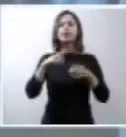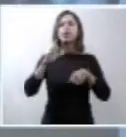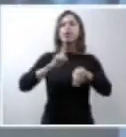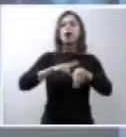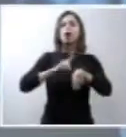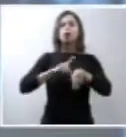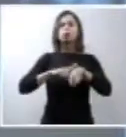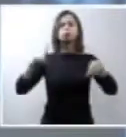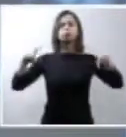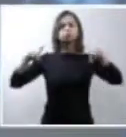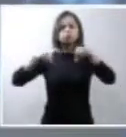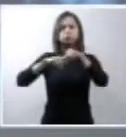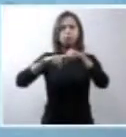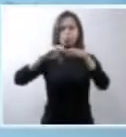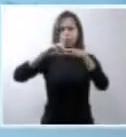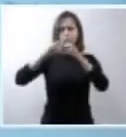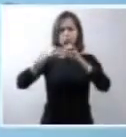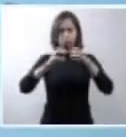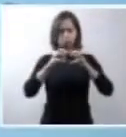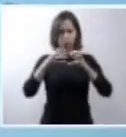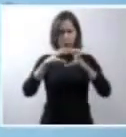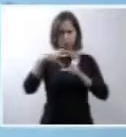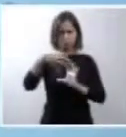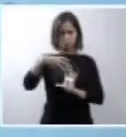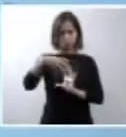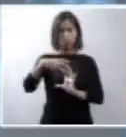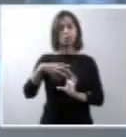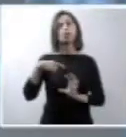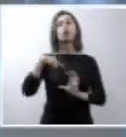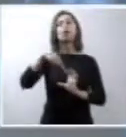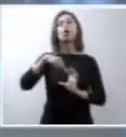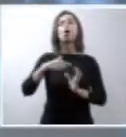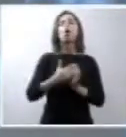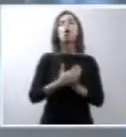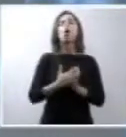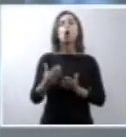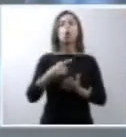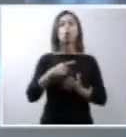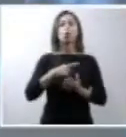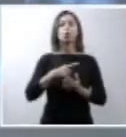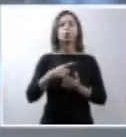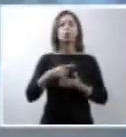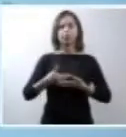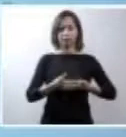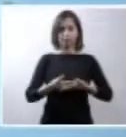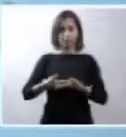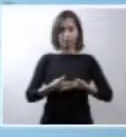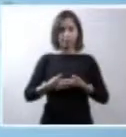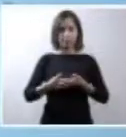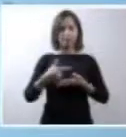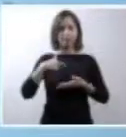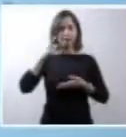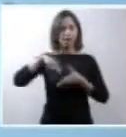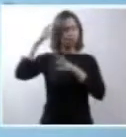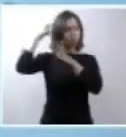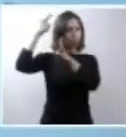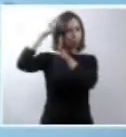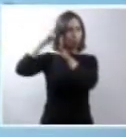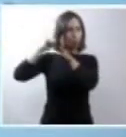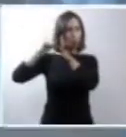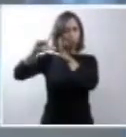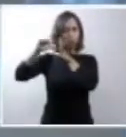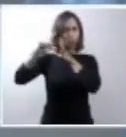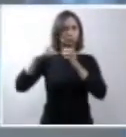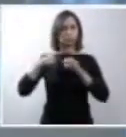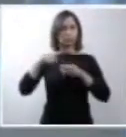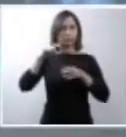um período onde passa a se formar o encéfalo, onde passa a se formar o encéfalo, e nessa